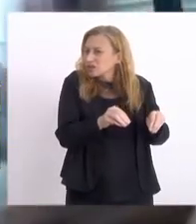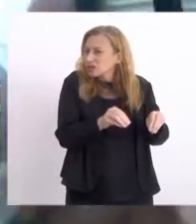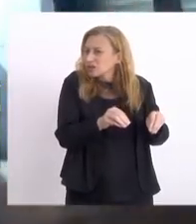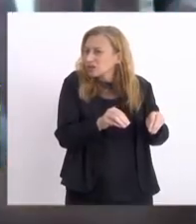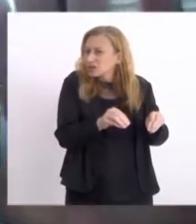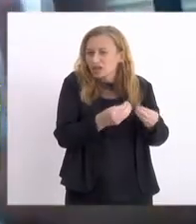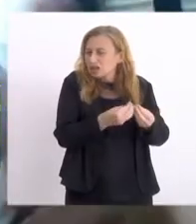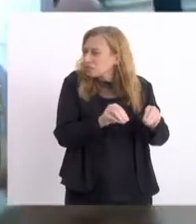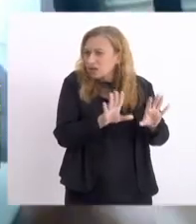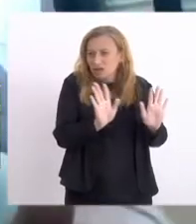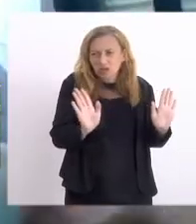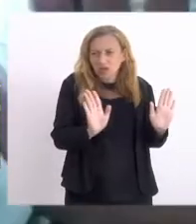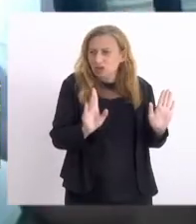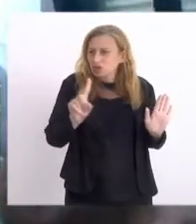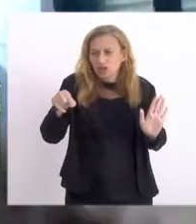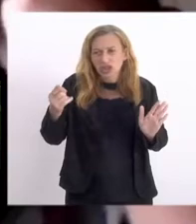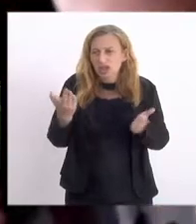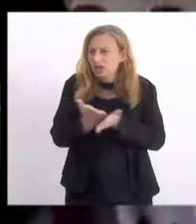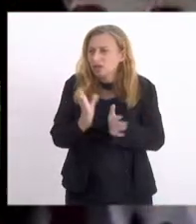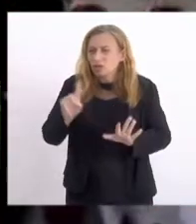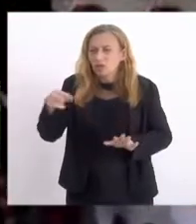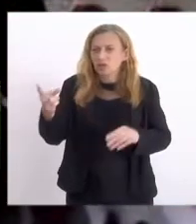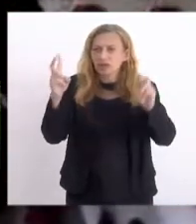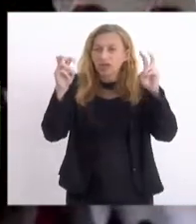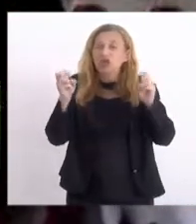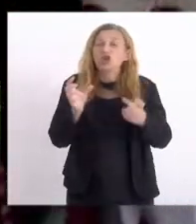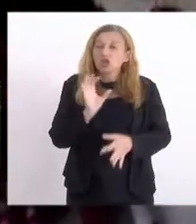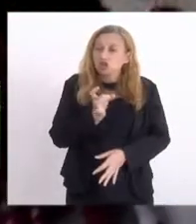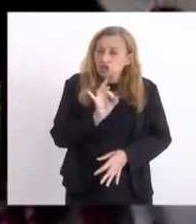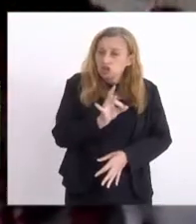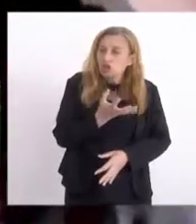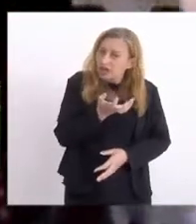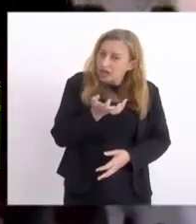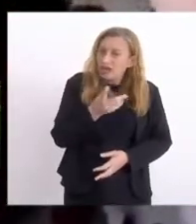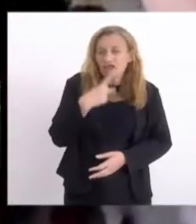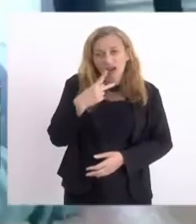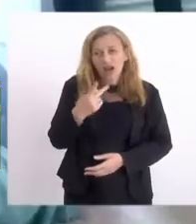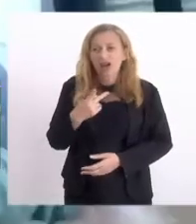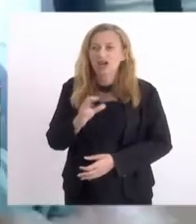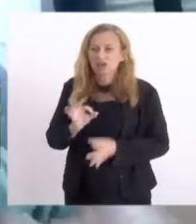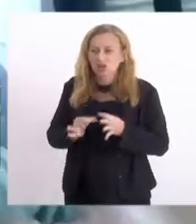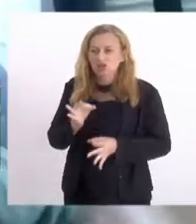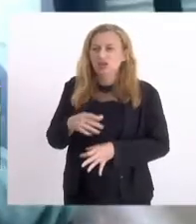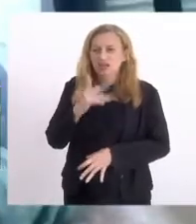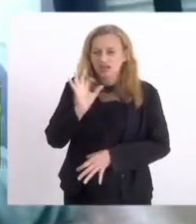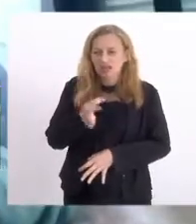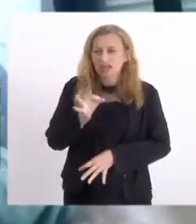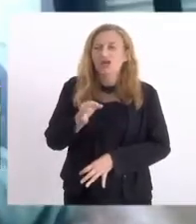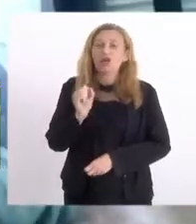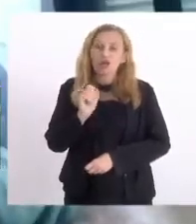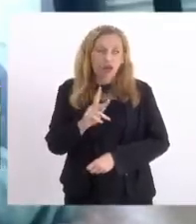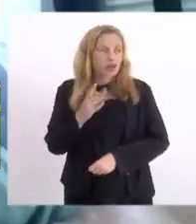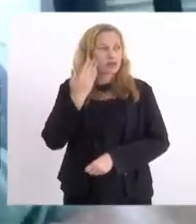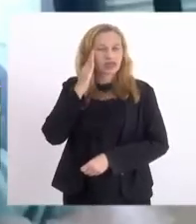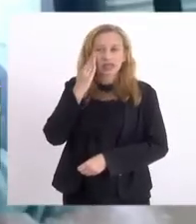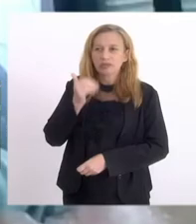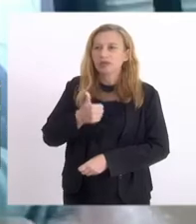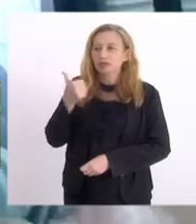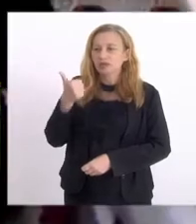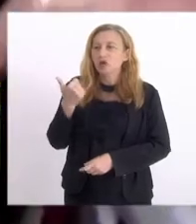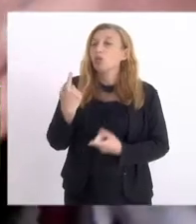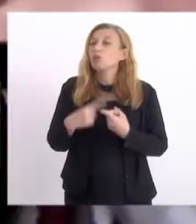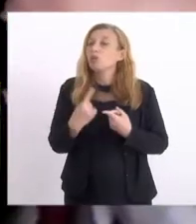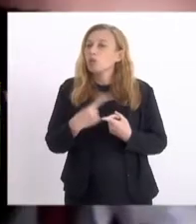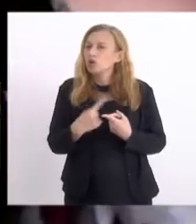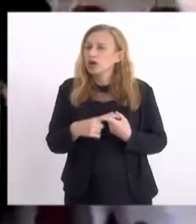já mata o outro tema. Não, mas eu queria justificar, né? Até para a gente ter um entendimento do